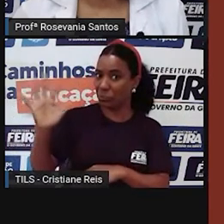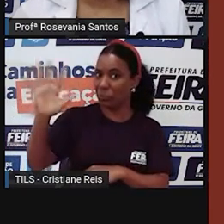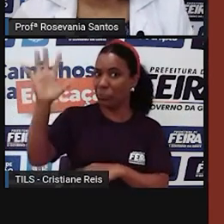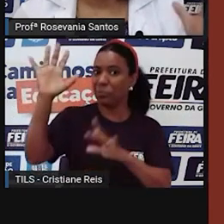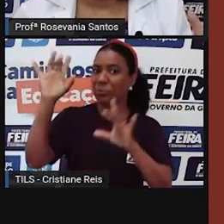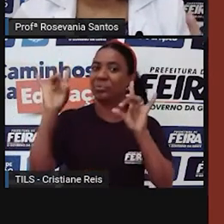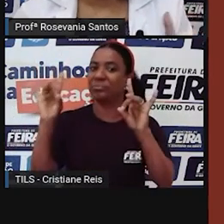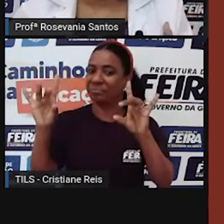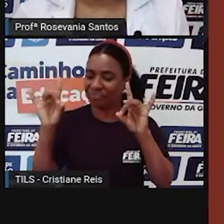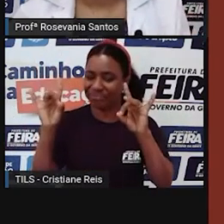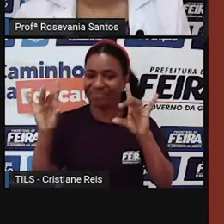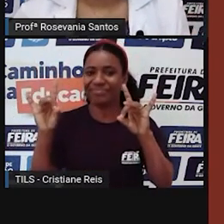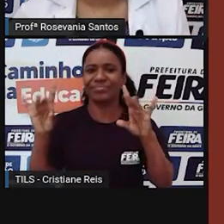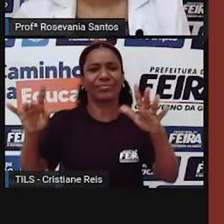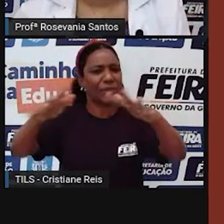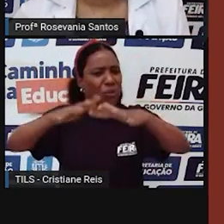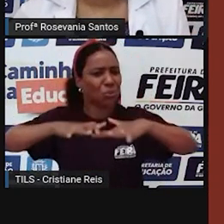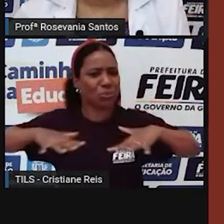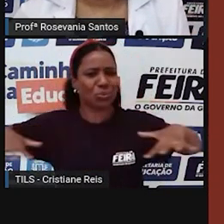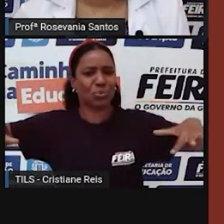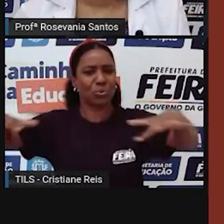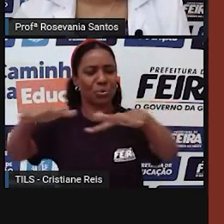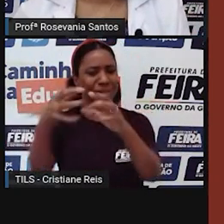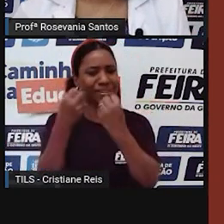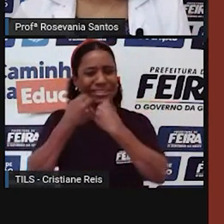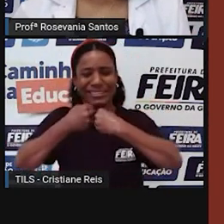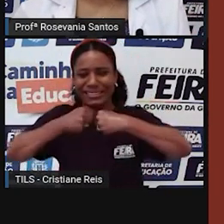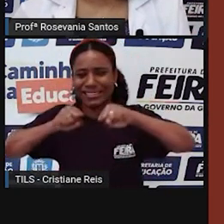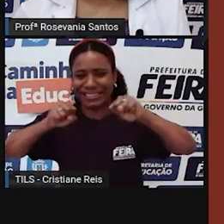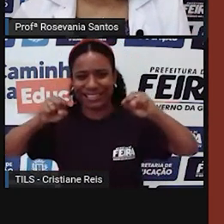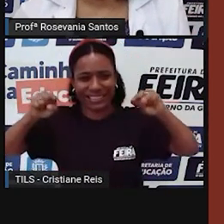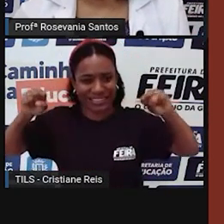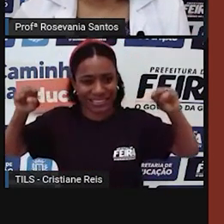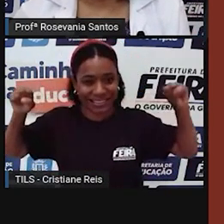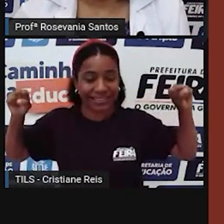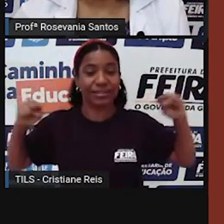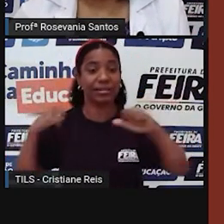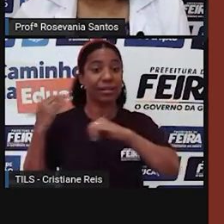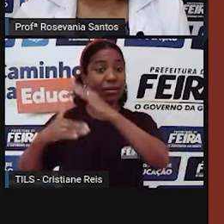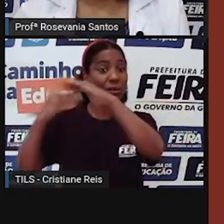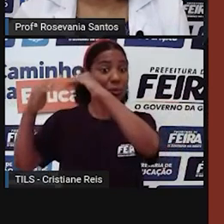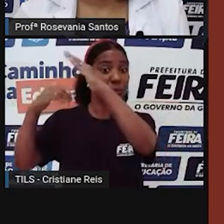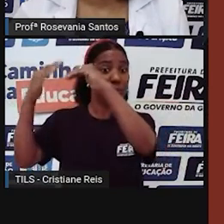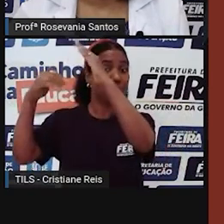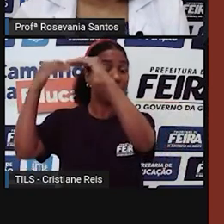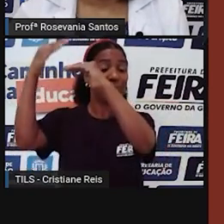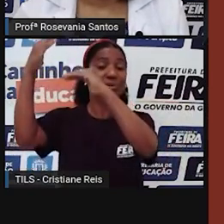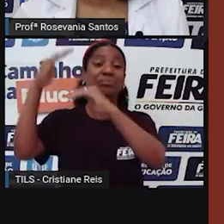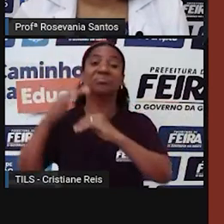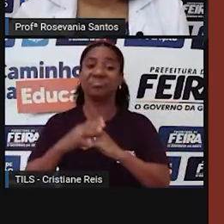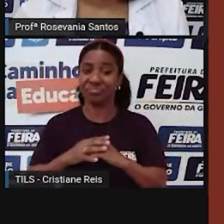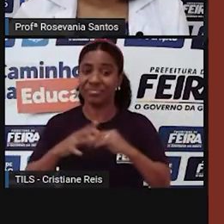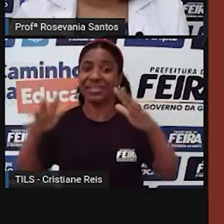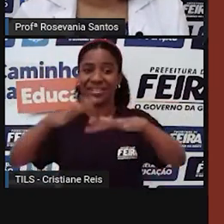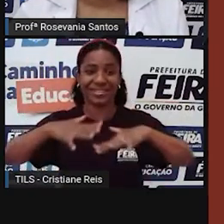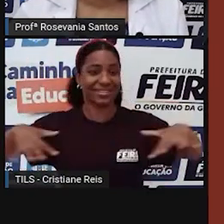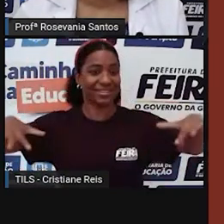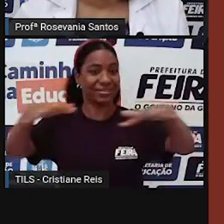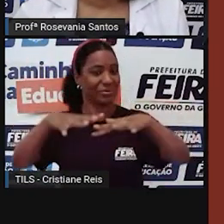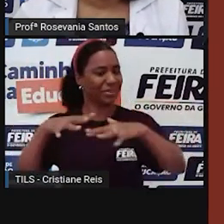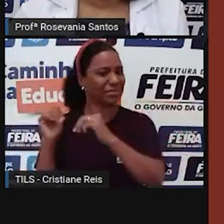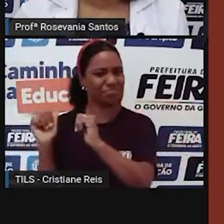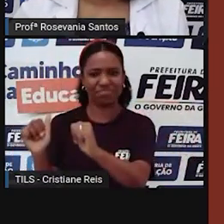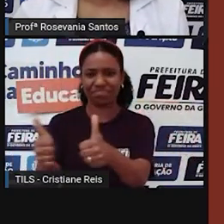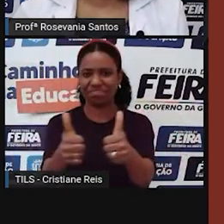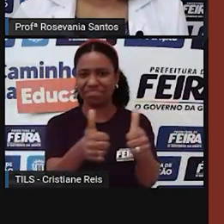uma expansão urbana aí nesse espaço. E a cidade inteira, ela já está bastante urbanizada, né? A